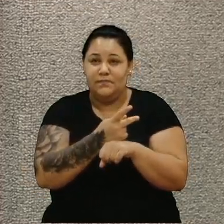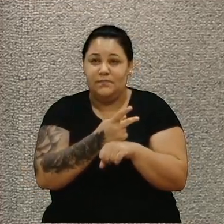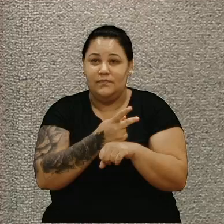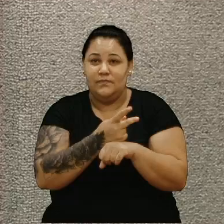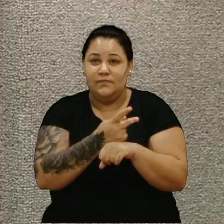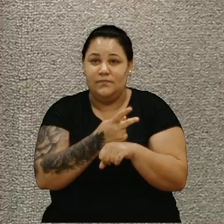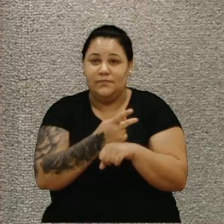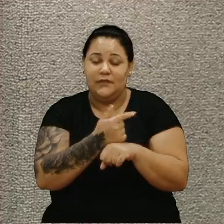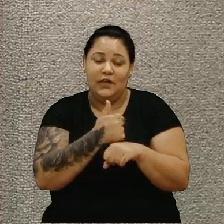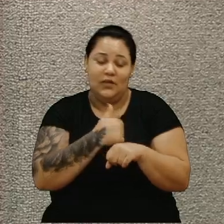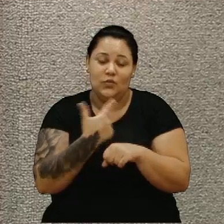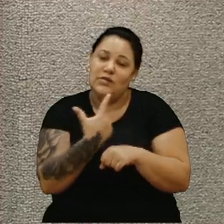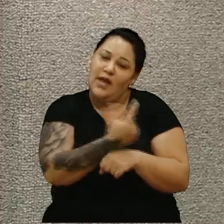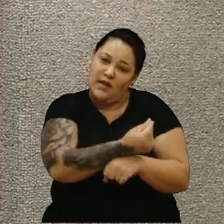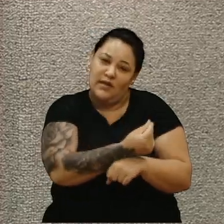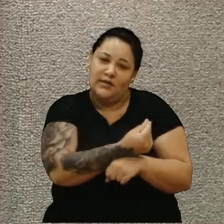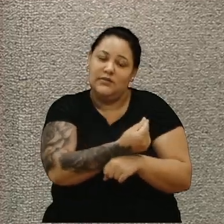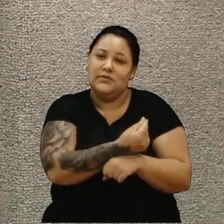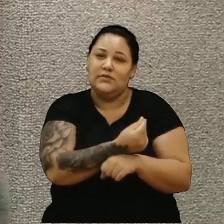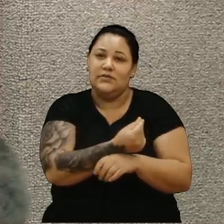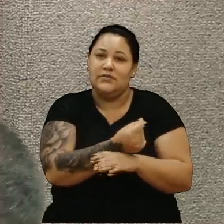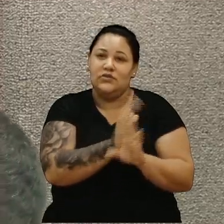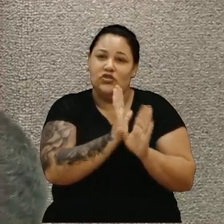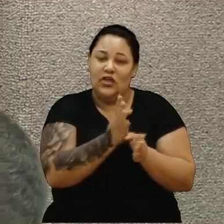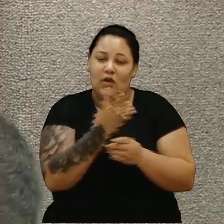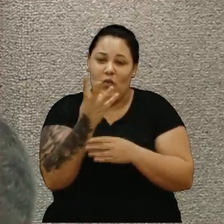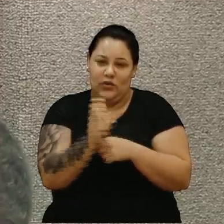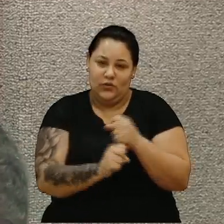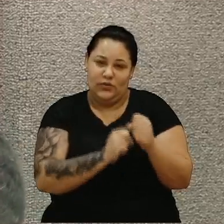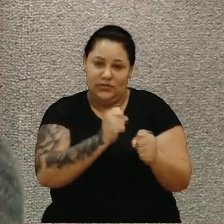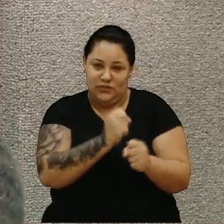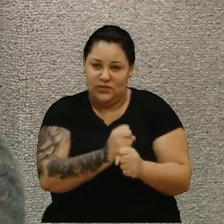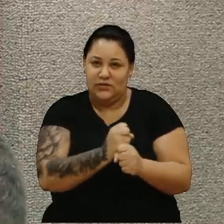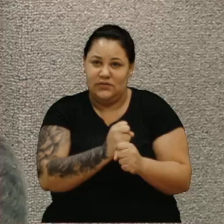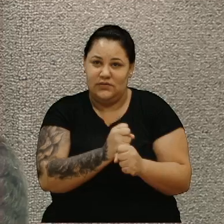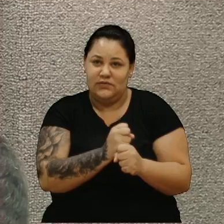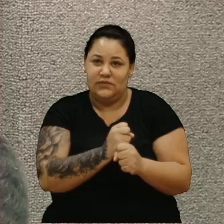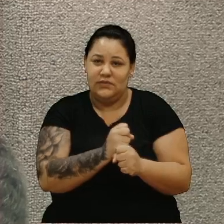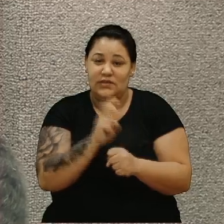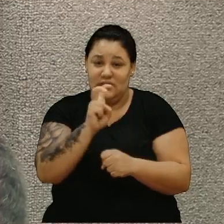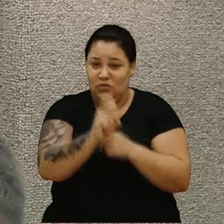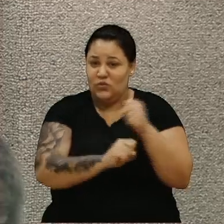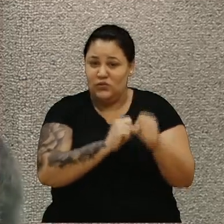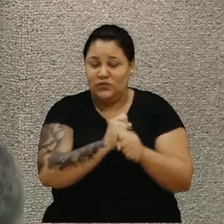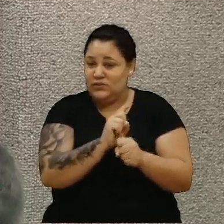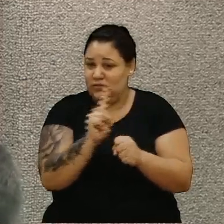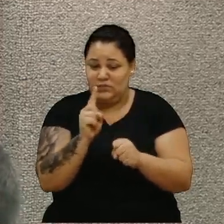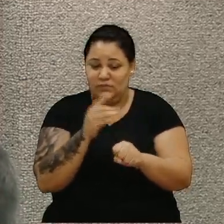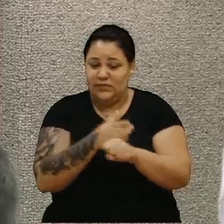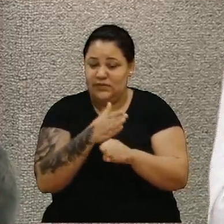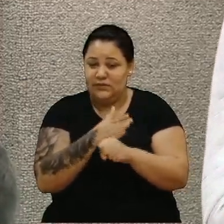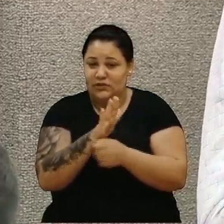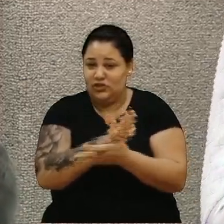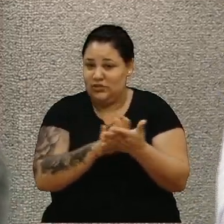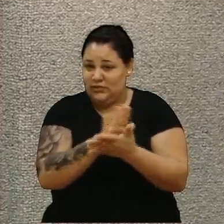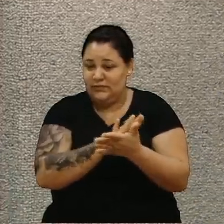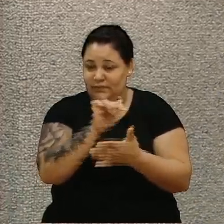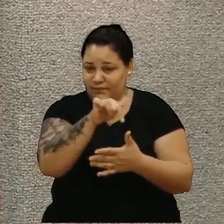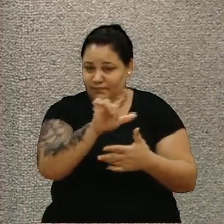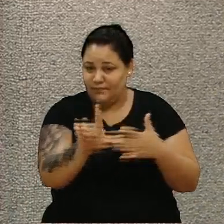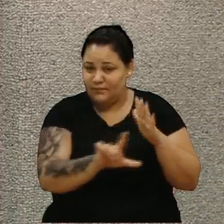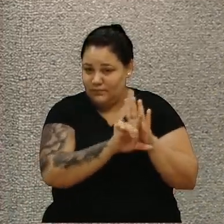me ausentei, já está há 4 anos, 5 anos, não participava mais aqui do Poder